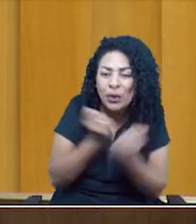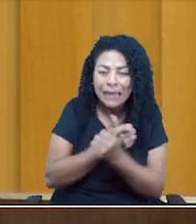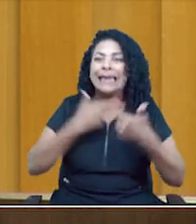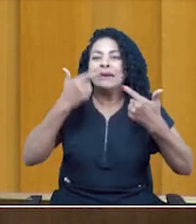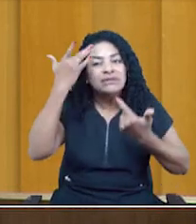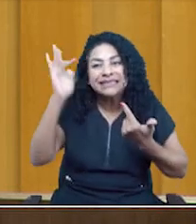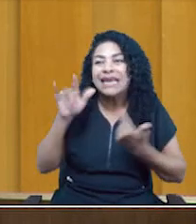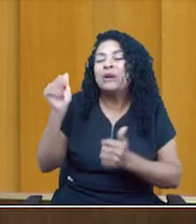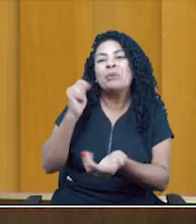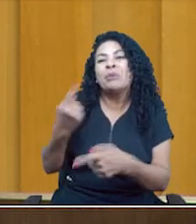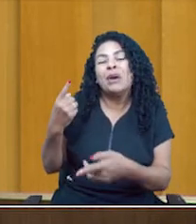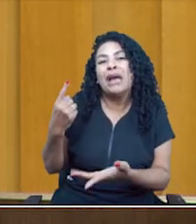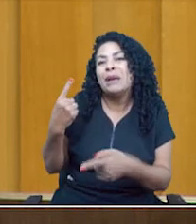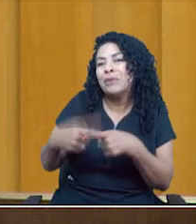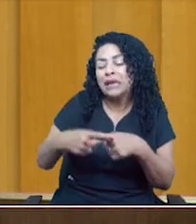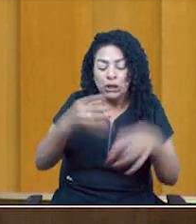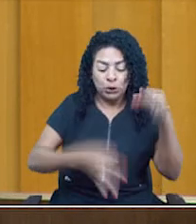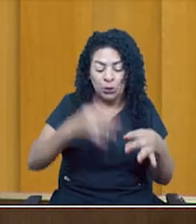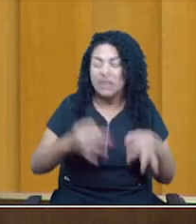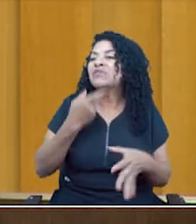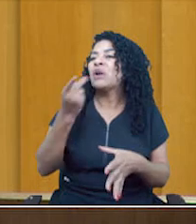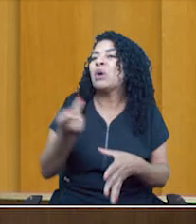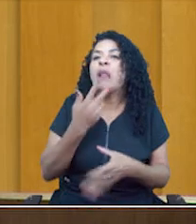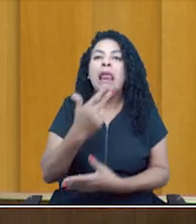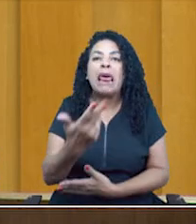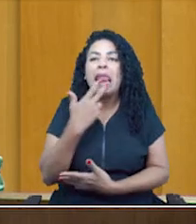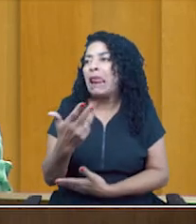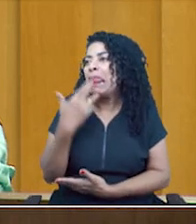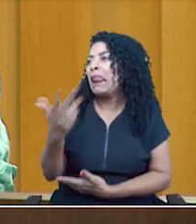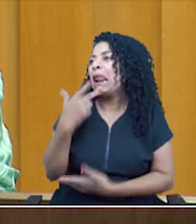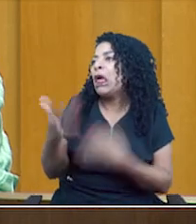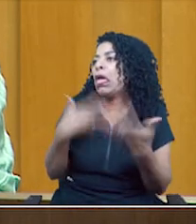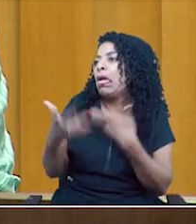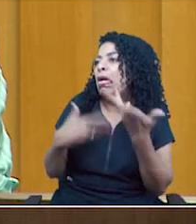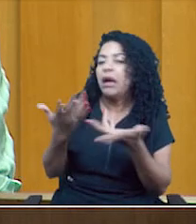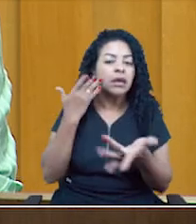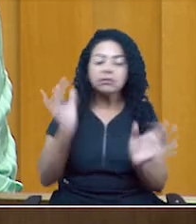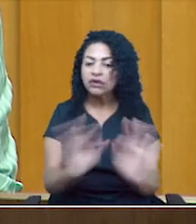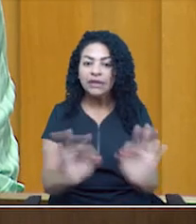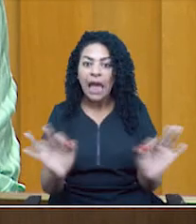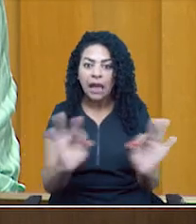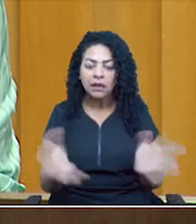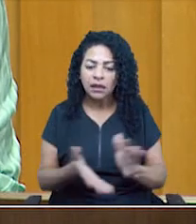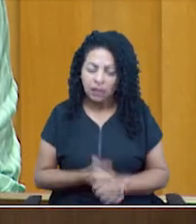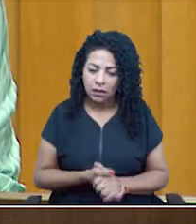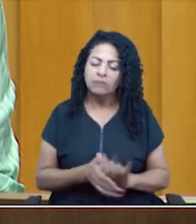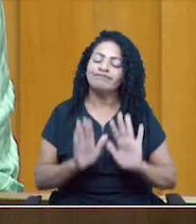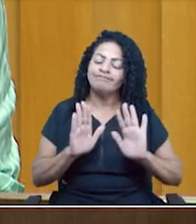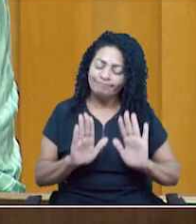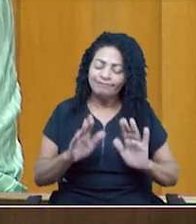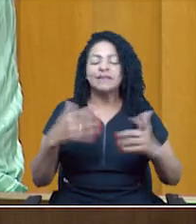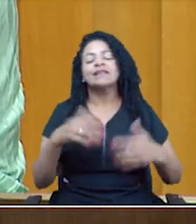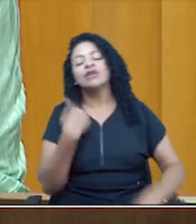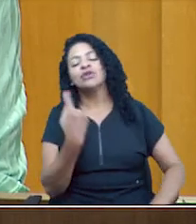Então, de forma acessível, linguagem acessível, didática. E aí, nós estamos falando, obviamente, esse caso